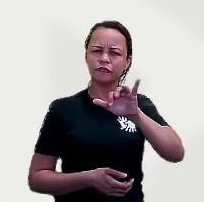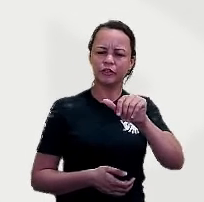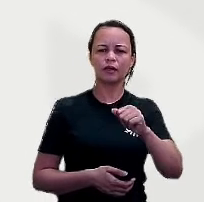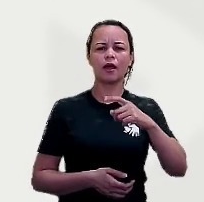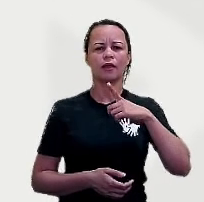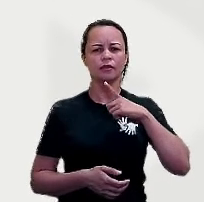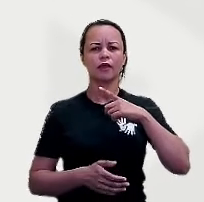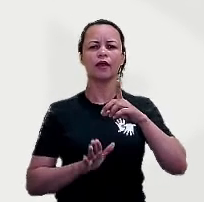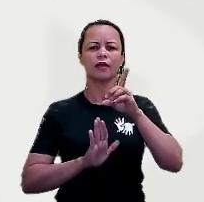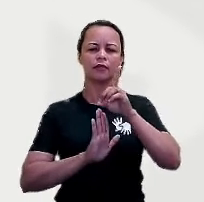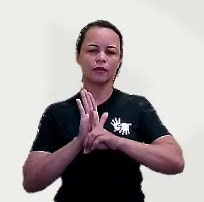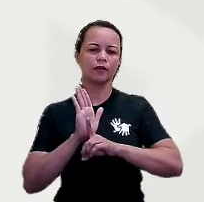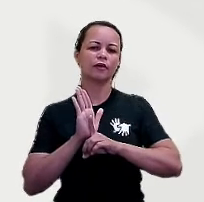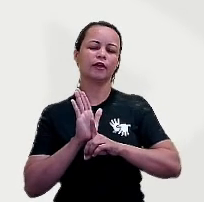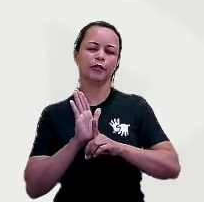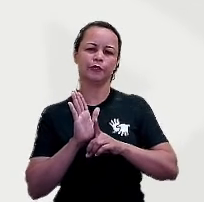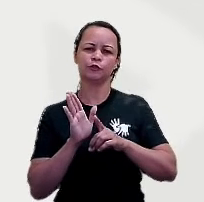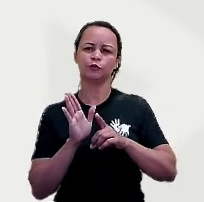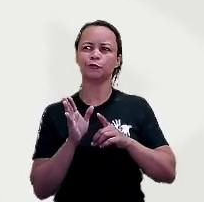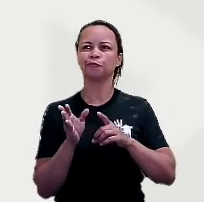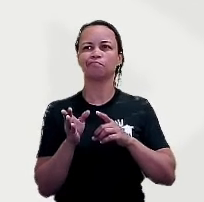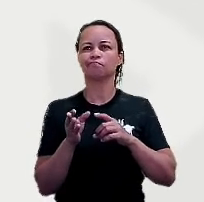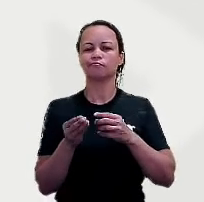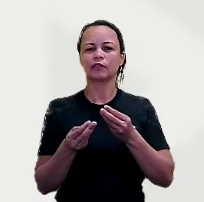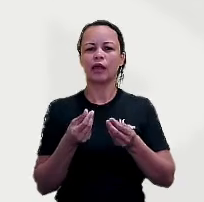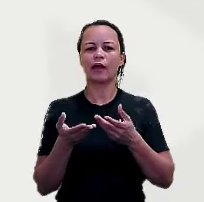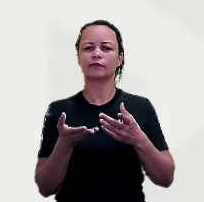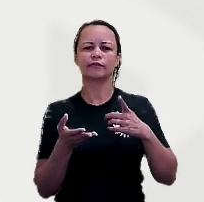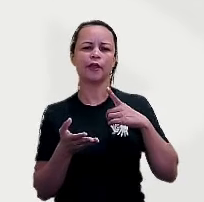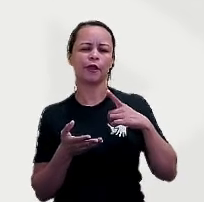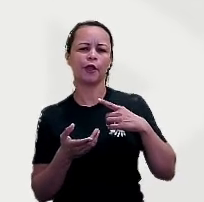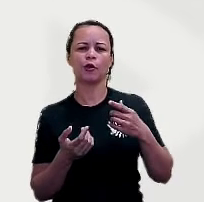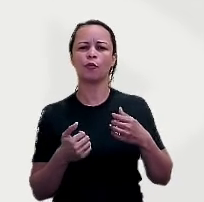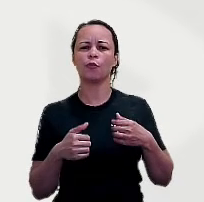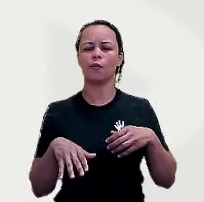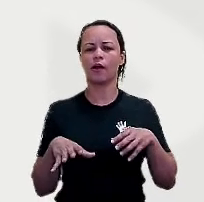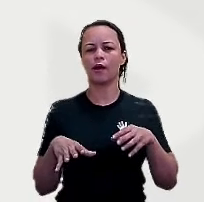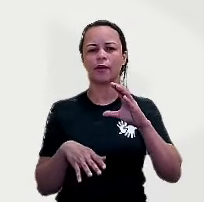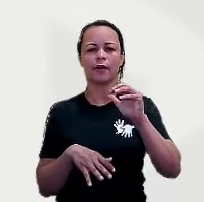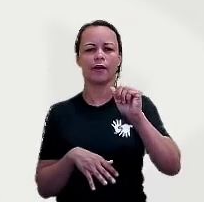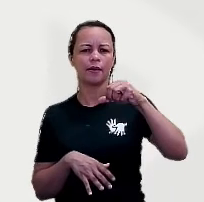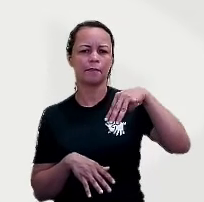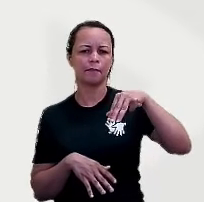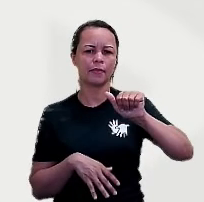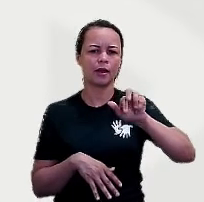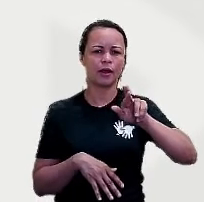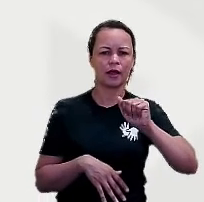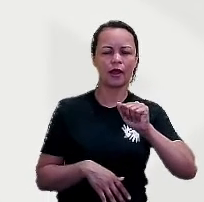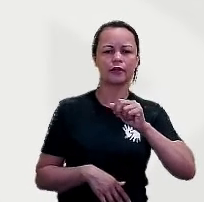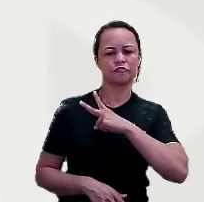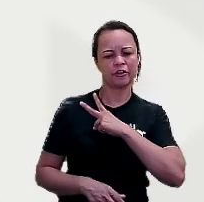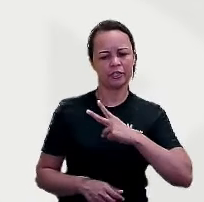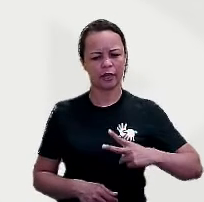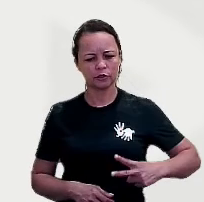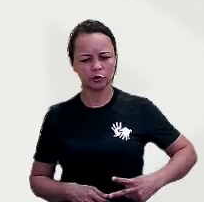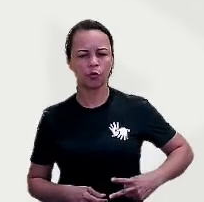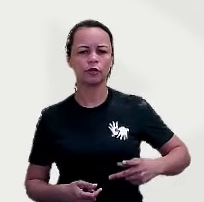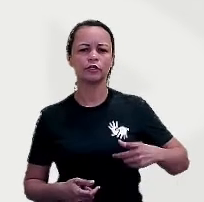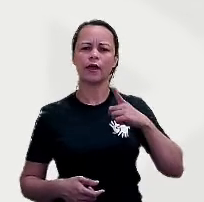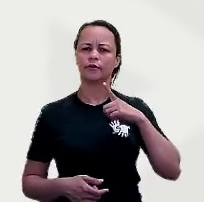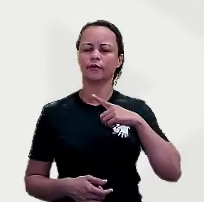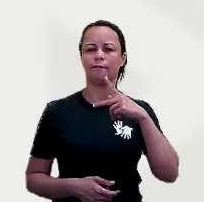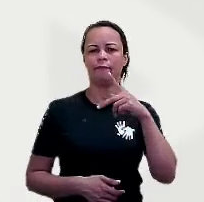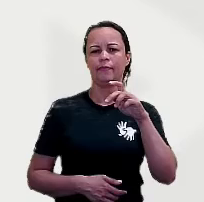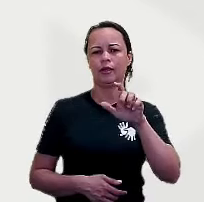direito a ter uma Câmara de Vereadores, a ter um pelourinho, a